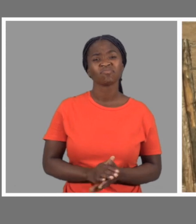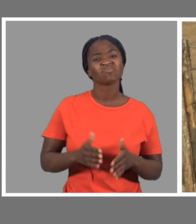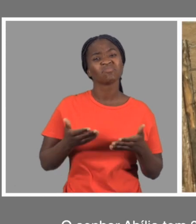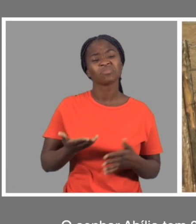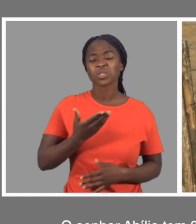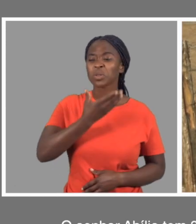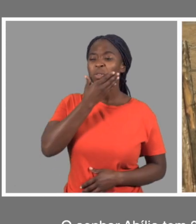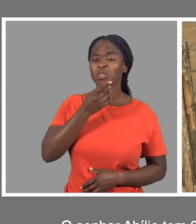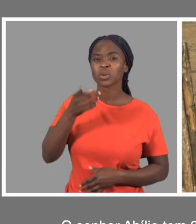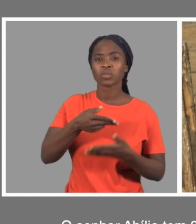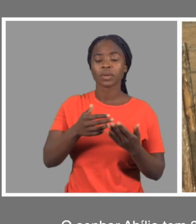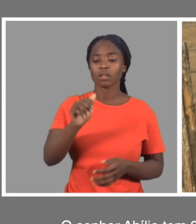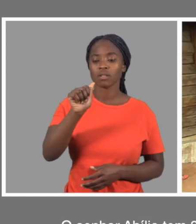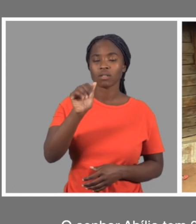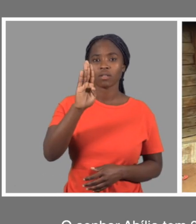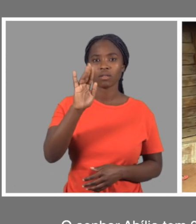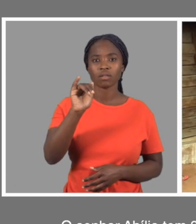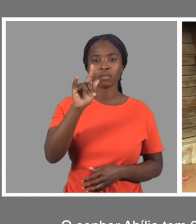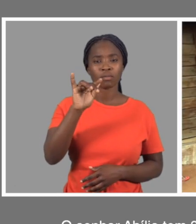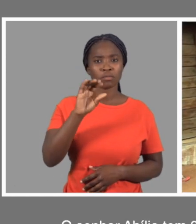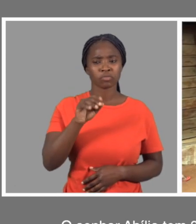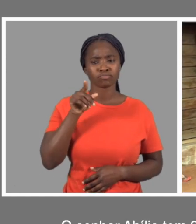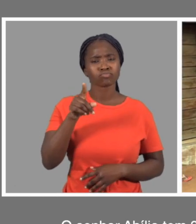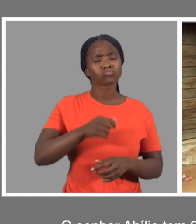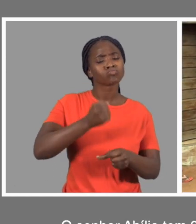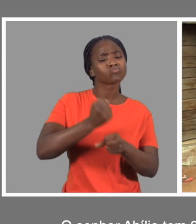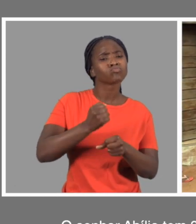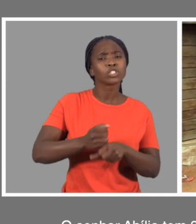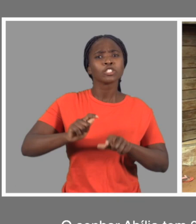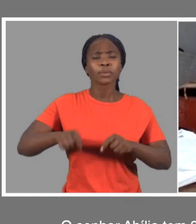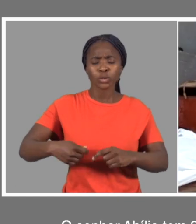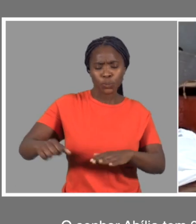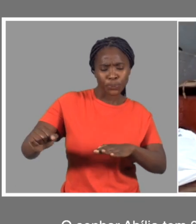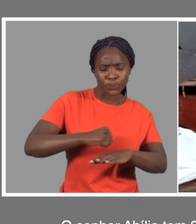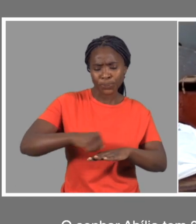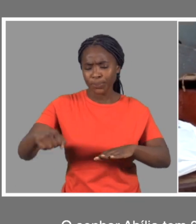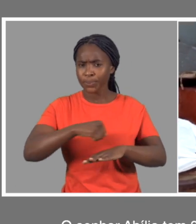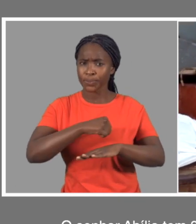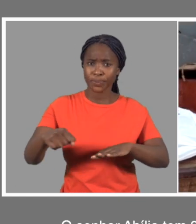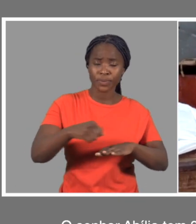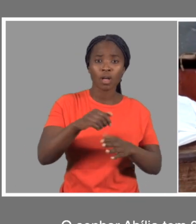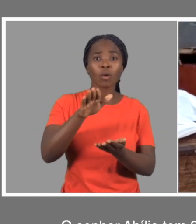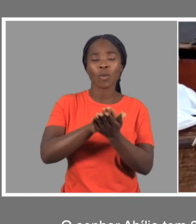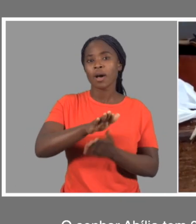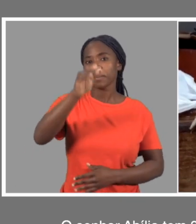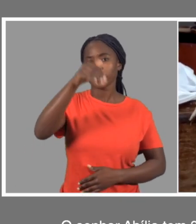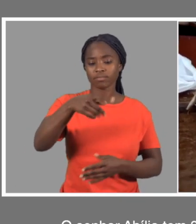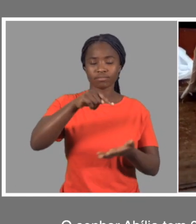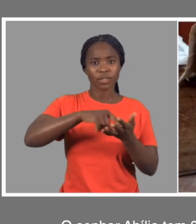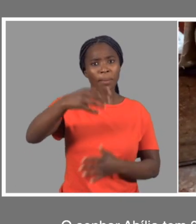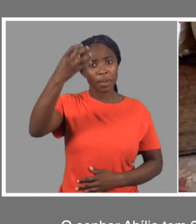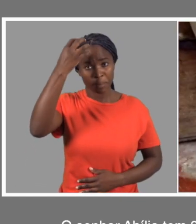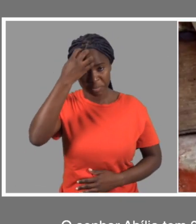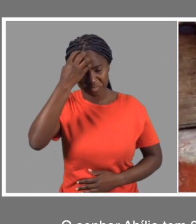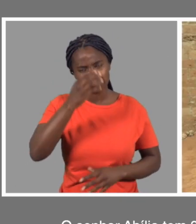O senhor Jabílio tem três filhos dos quais um com deficiência é engraxador de sapatos na